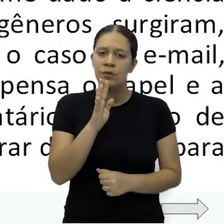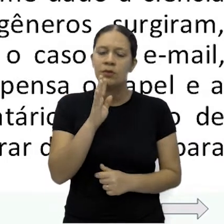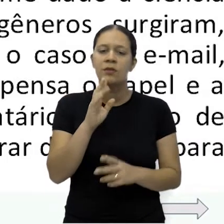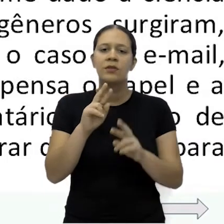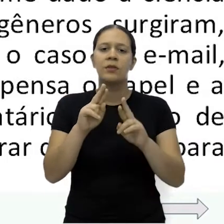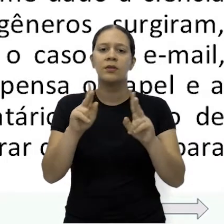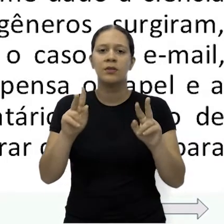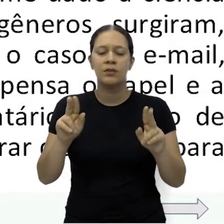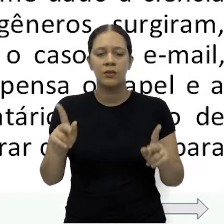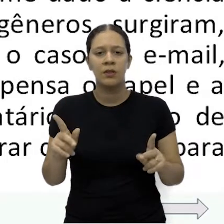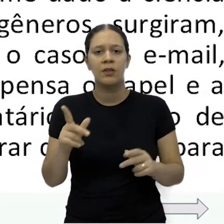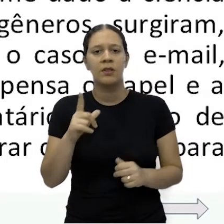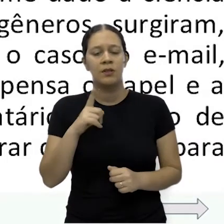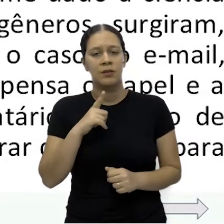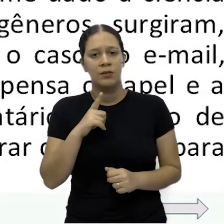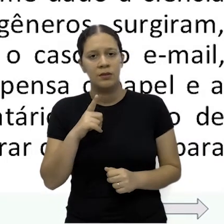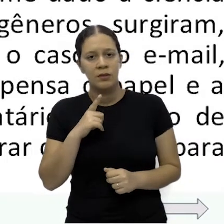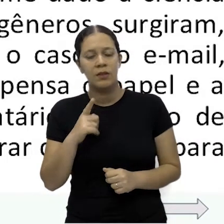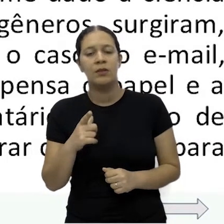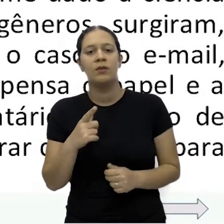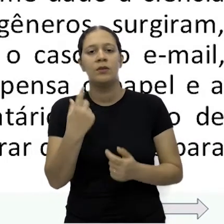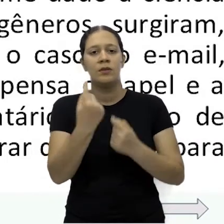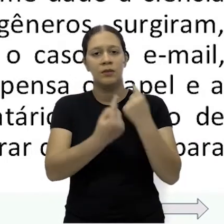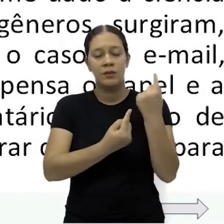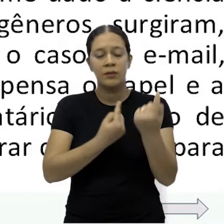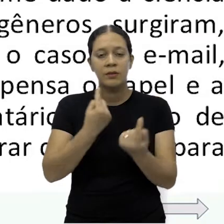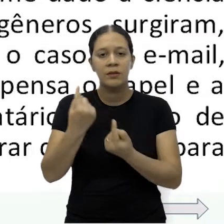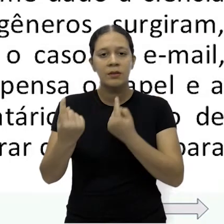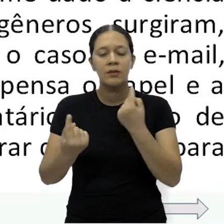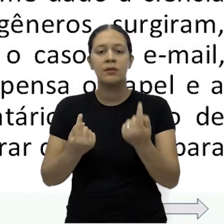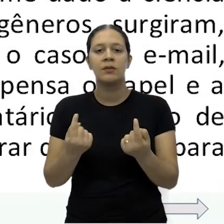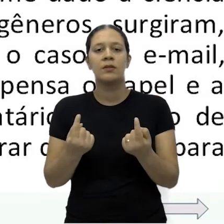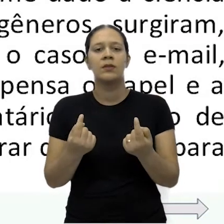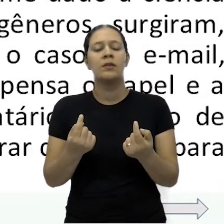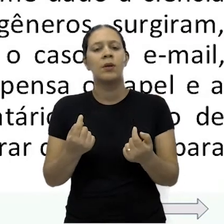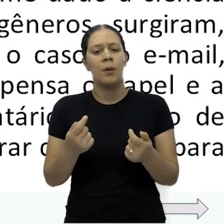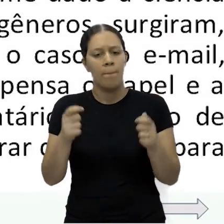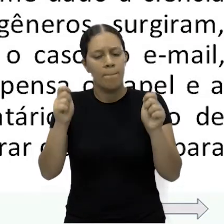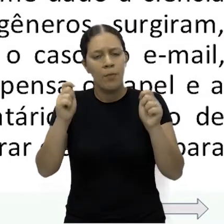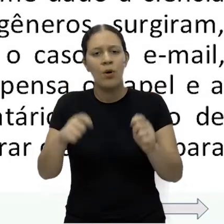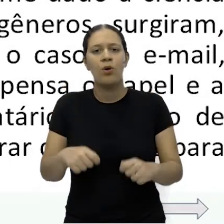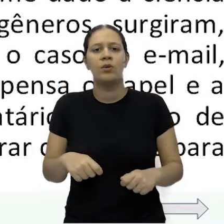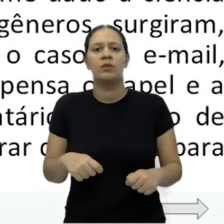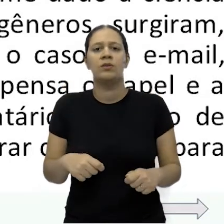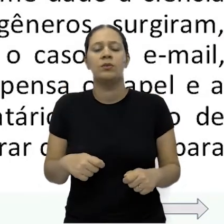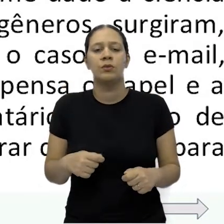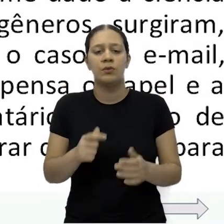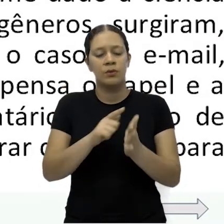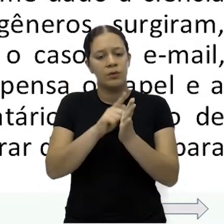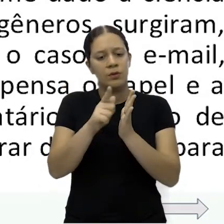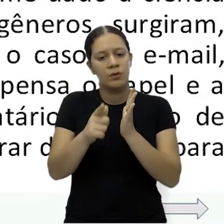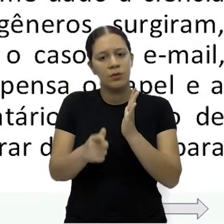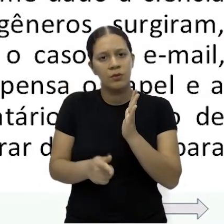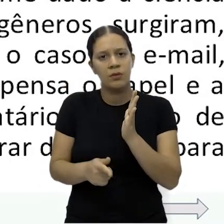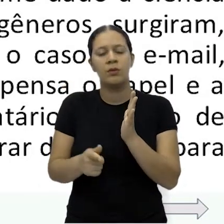e diferenciá-los, pois existem elementos em cada um deles que permitem essa identificação. Como os gêneros caminham